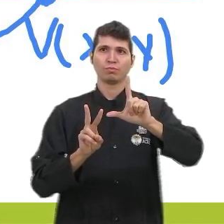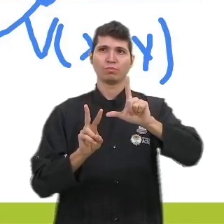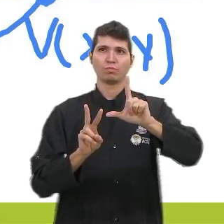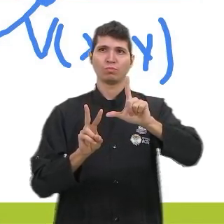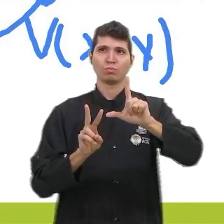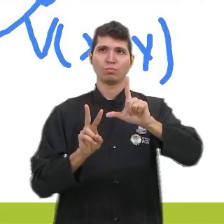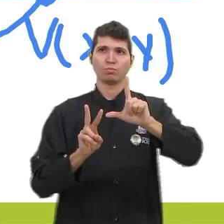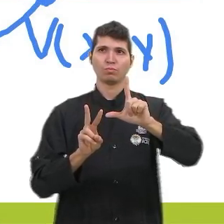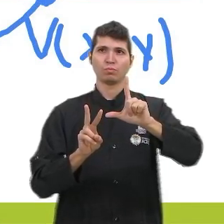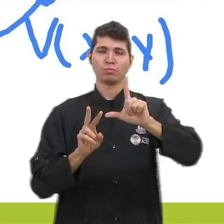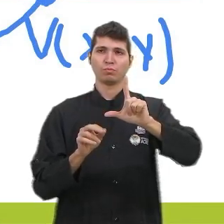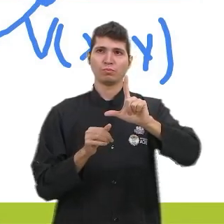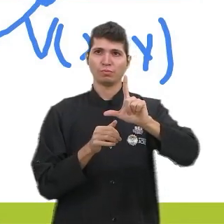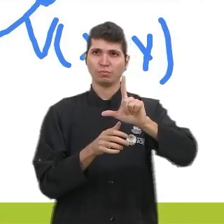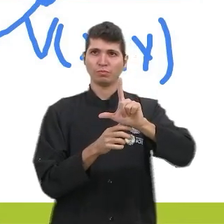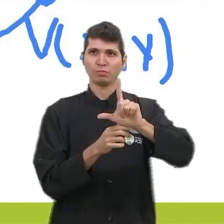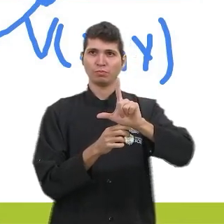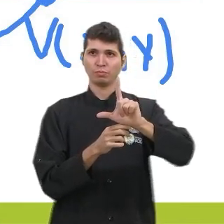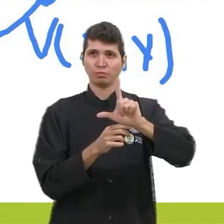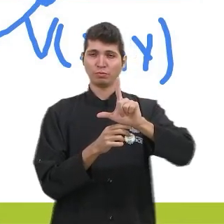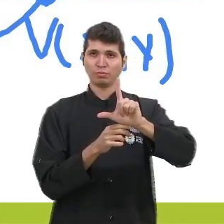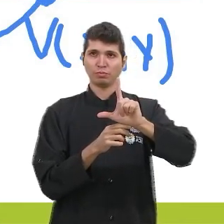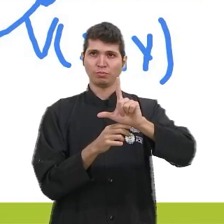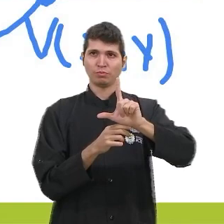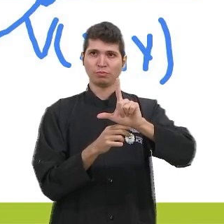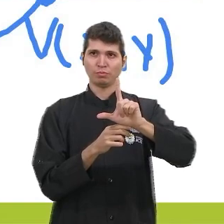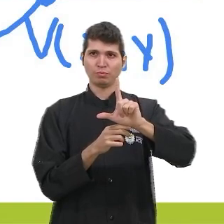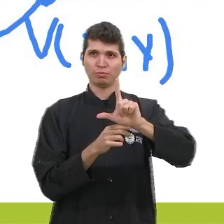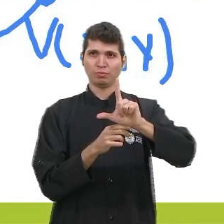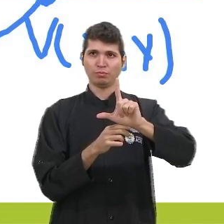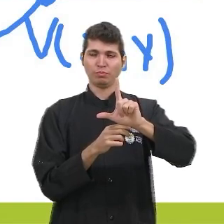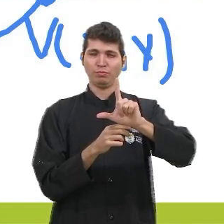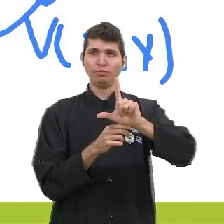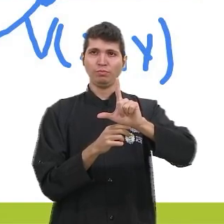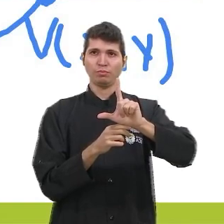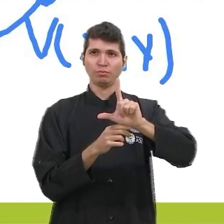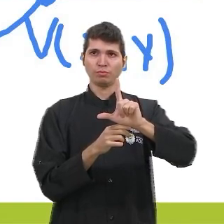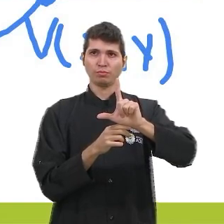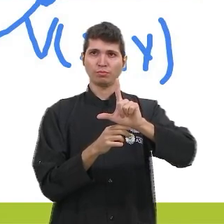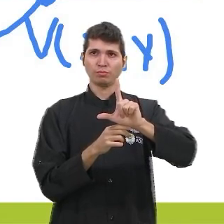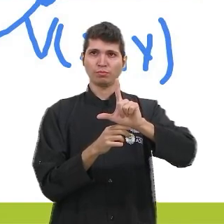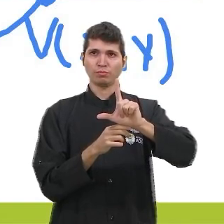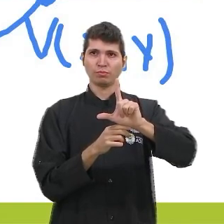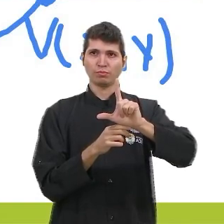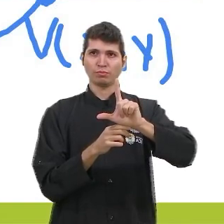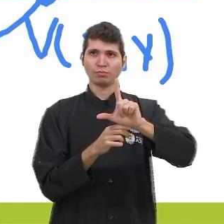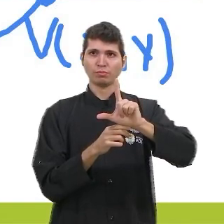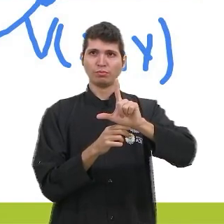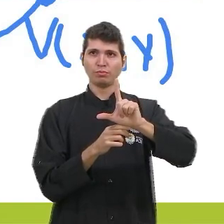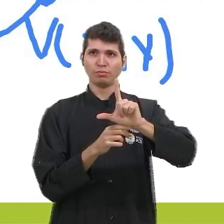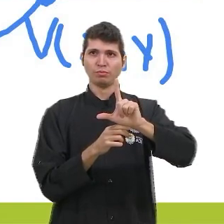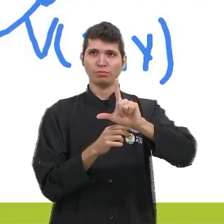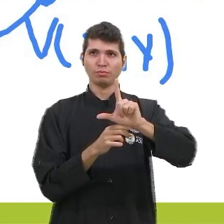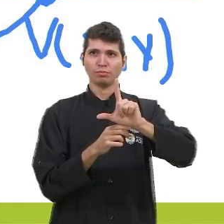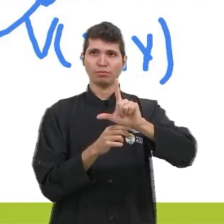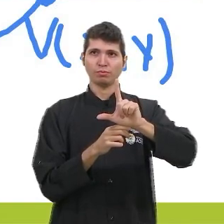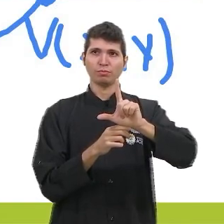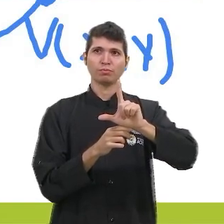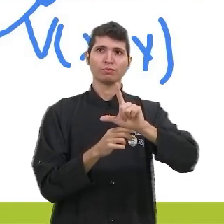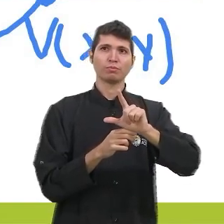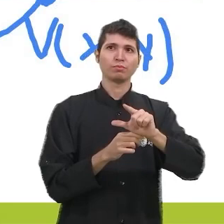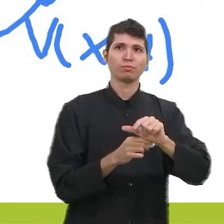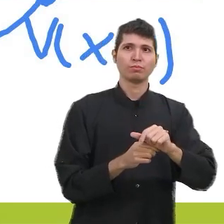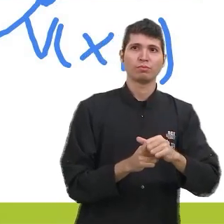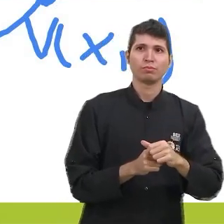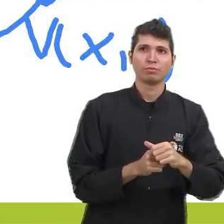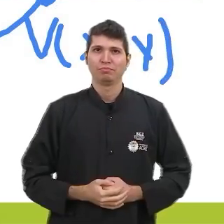gente? Então, eu vou ter y de vértice, vai ser o menos delta da função de segundo grau, né? E da equação, que eu trabalhei lá atrás, do Bhaskara, dividido por